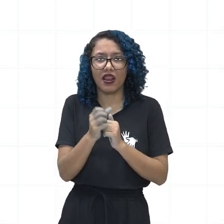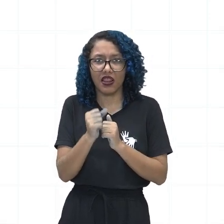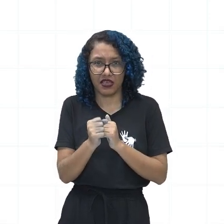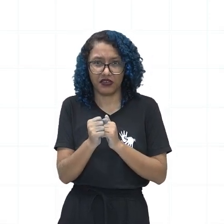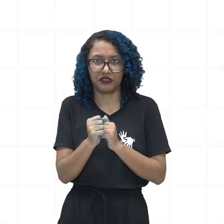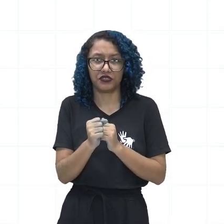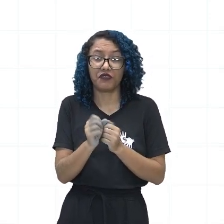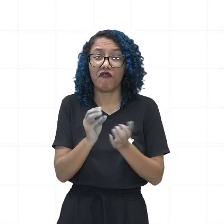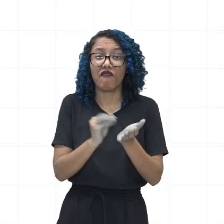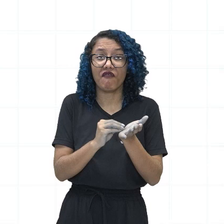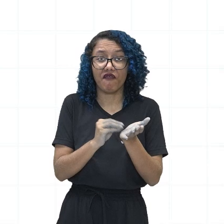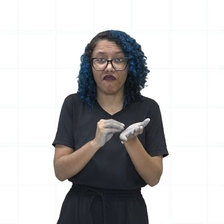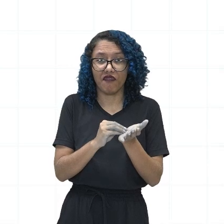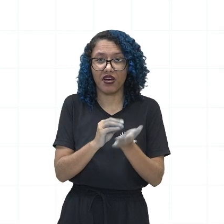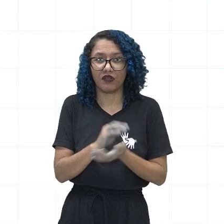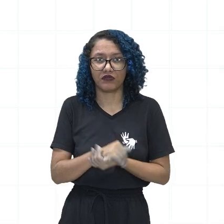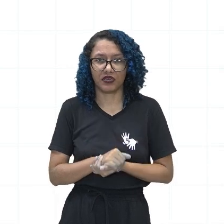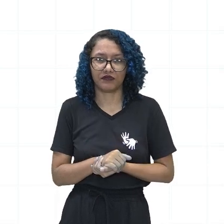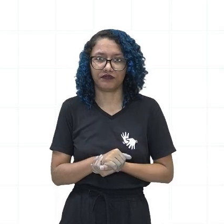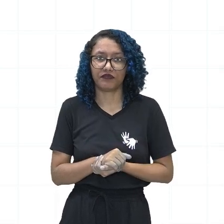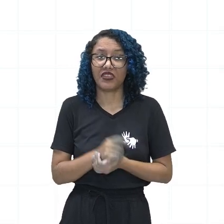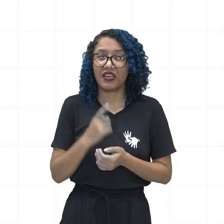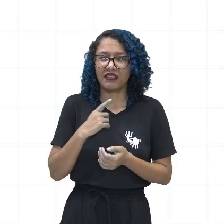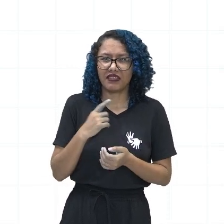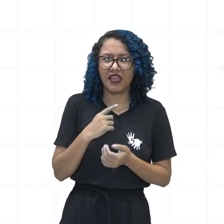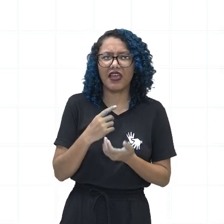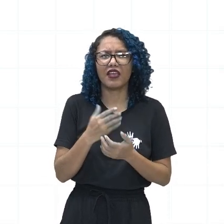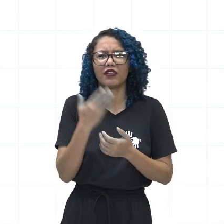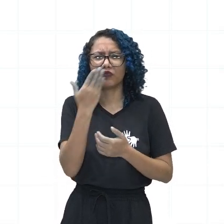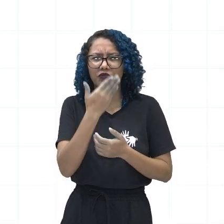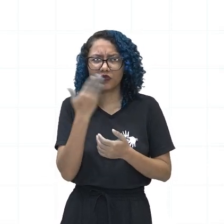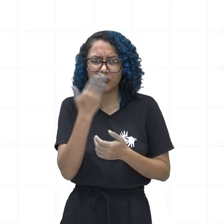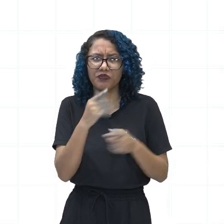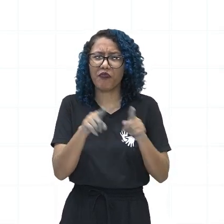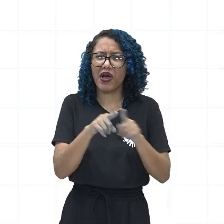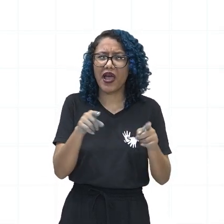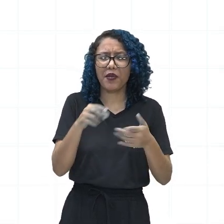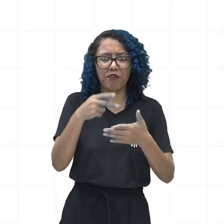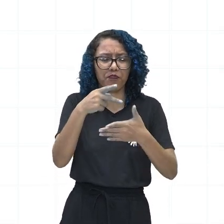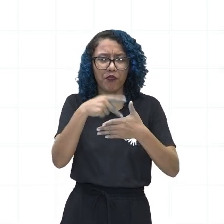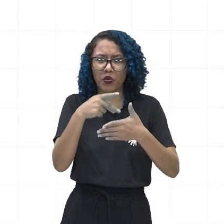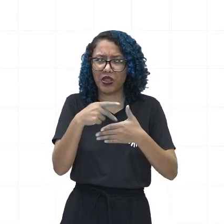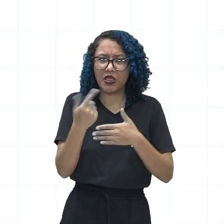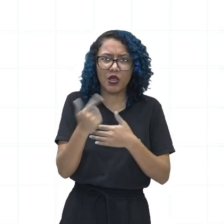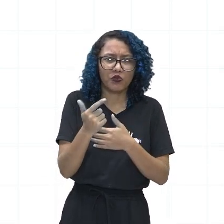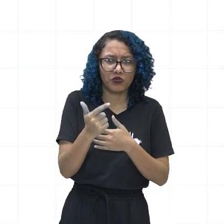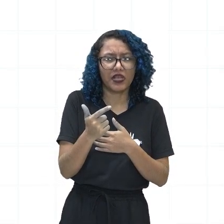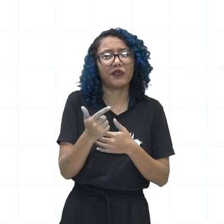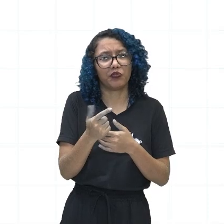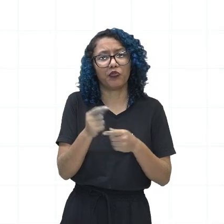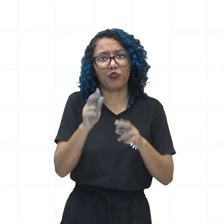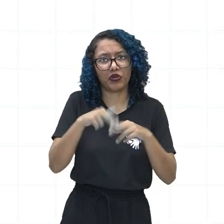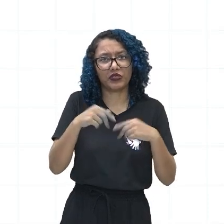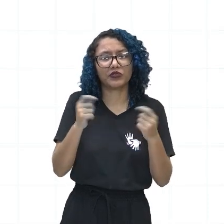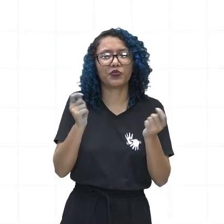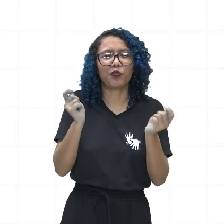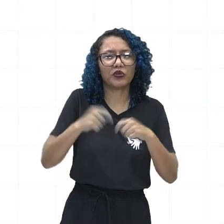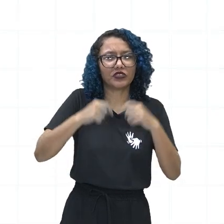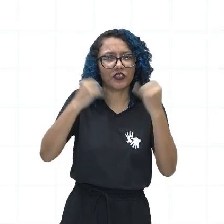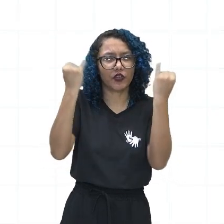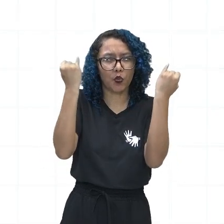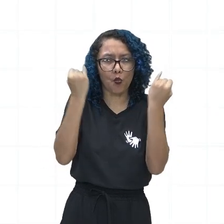de carboidrato, nós não temos proteínas. Então, aqui é bem possível uma malnutrição. E o